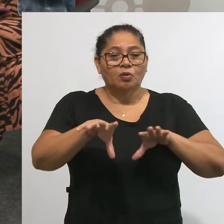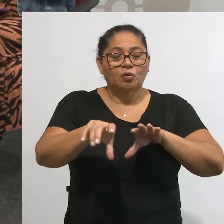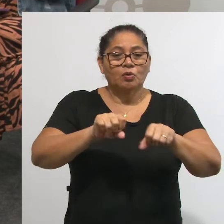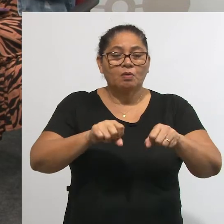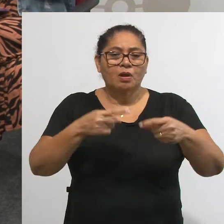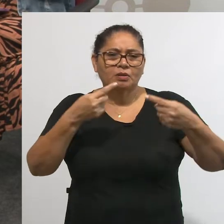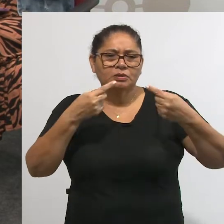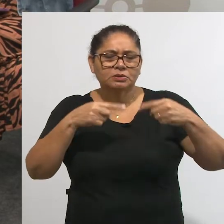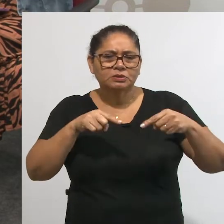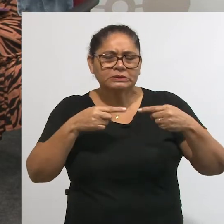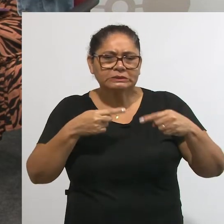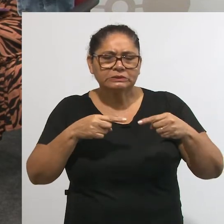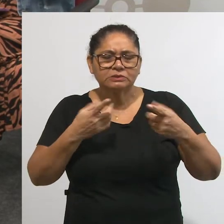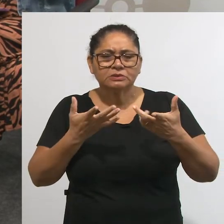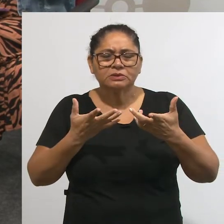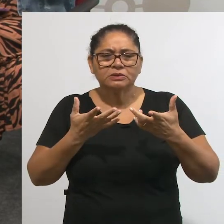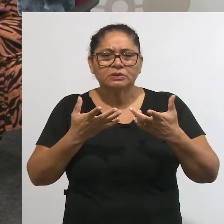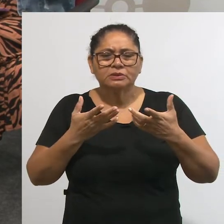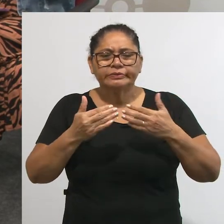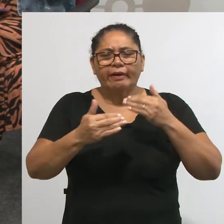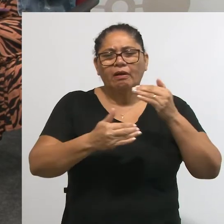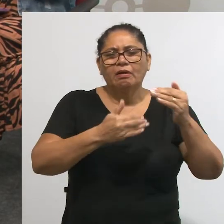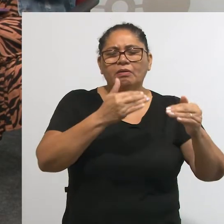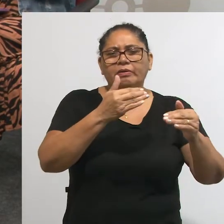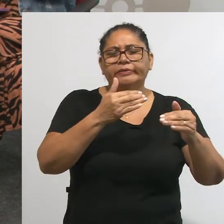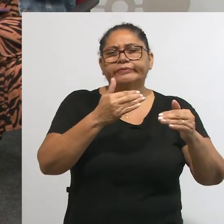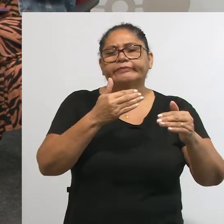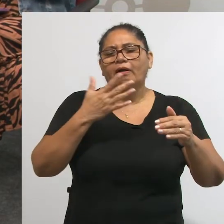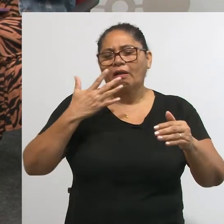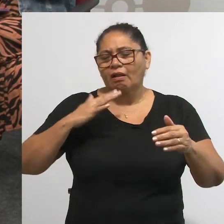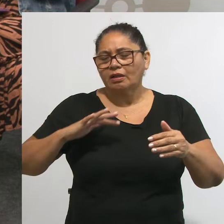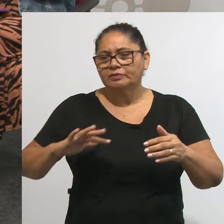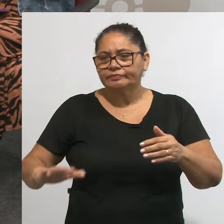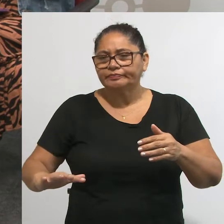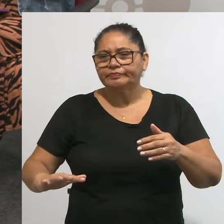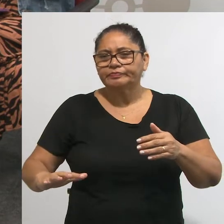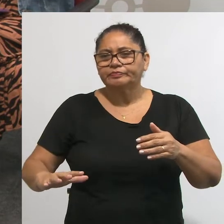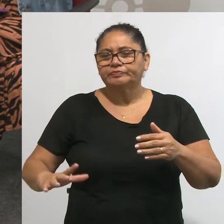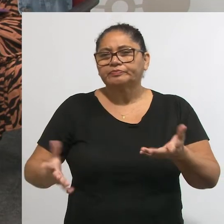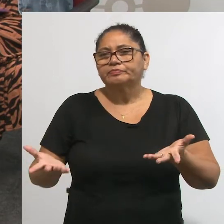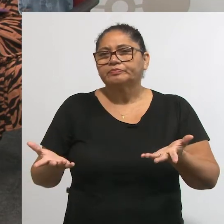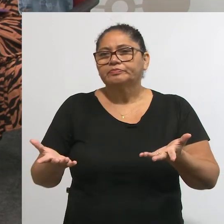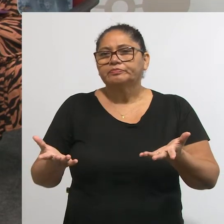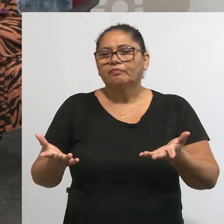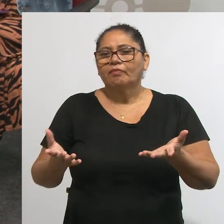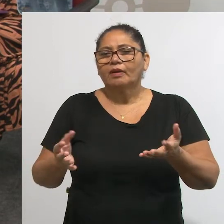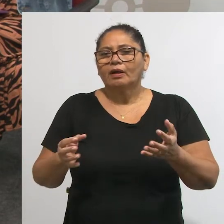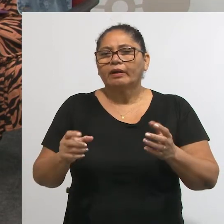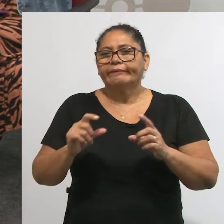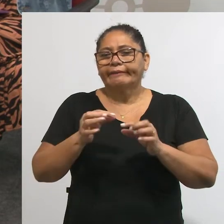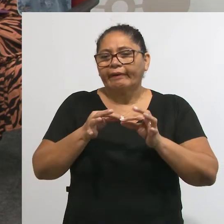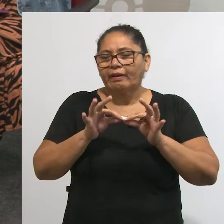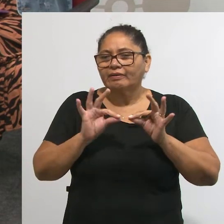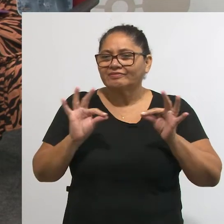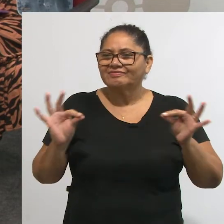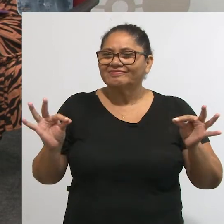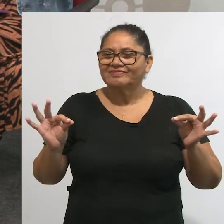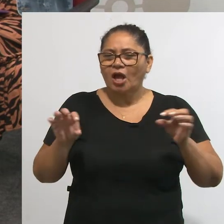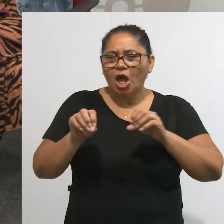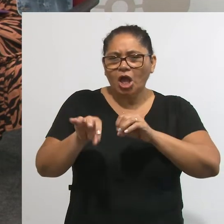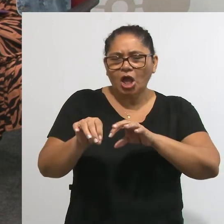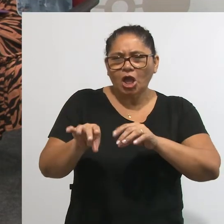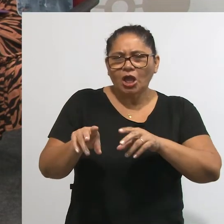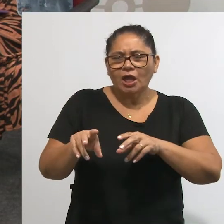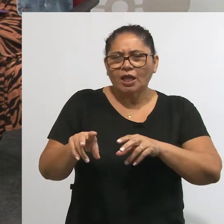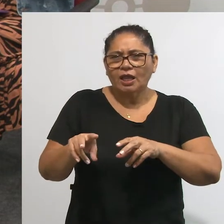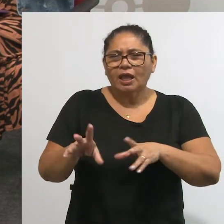né? Com você falando aí do processo de alfabetização, eu me lembrei, por exemplo, daquela frase dele, que não adianta, né, ensinar que